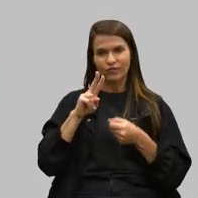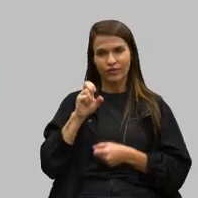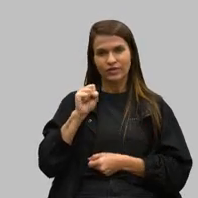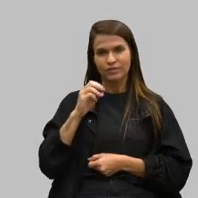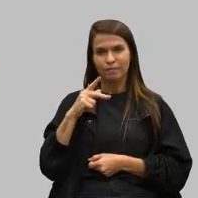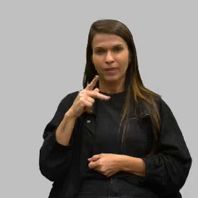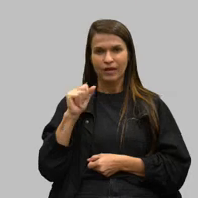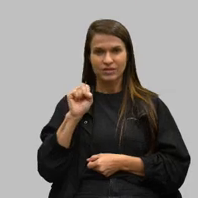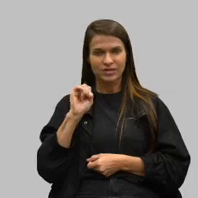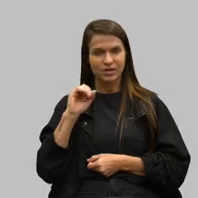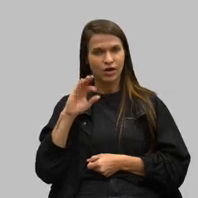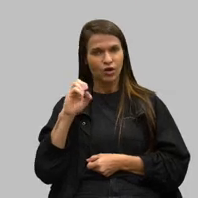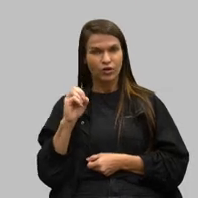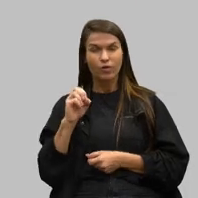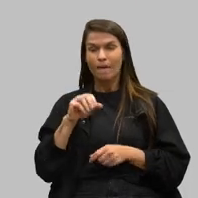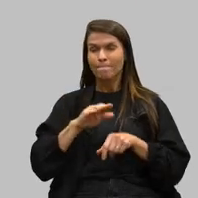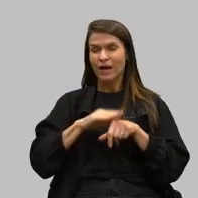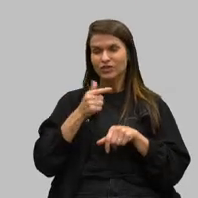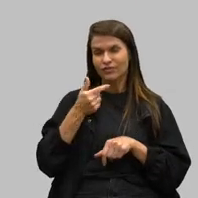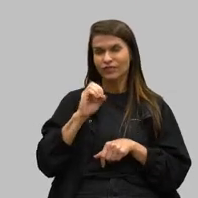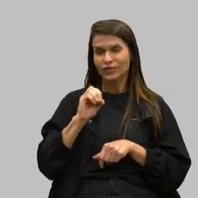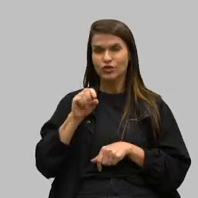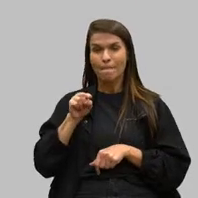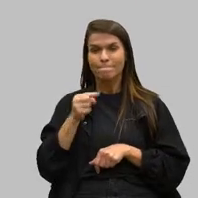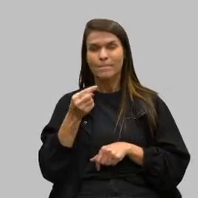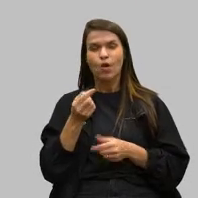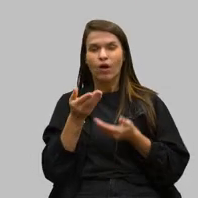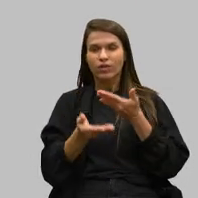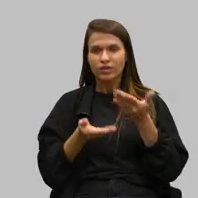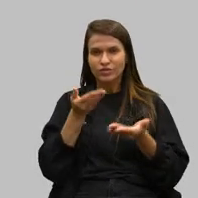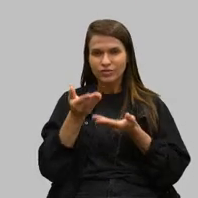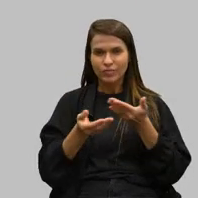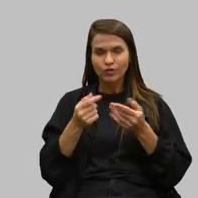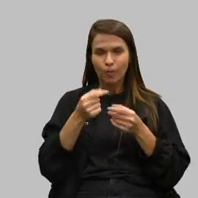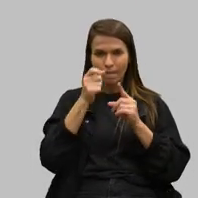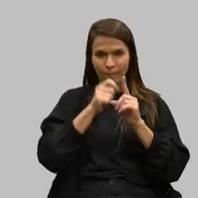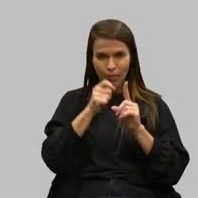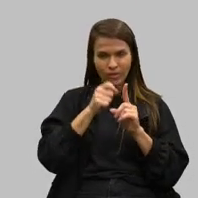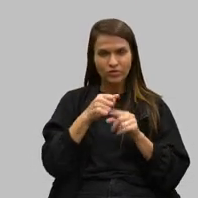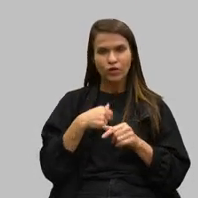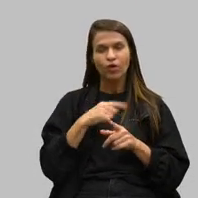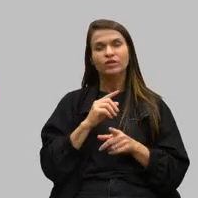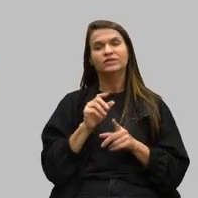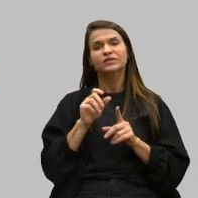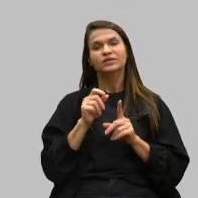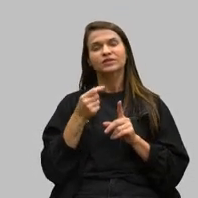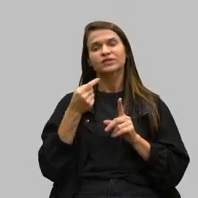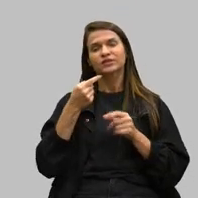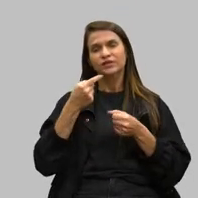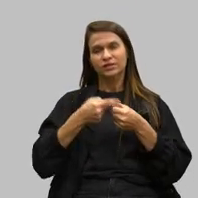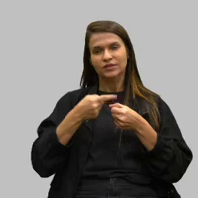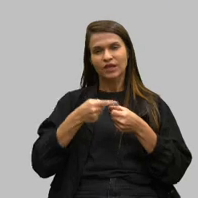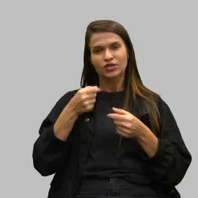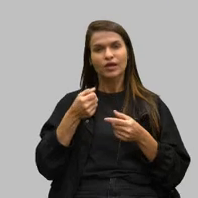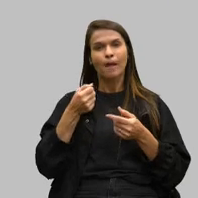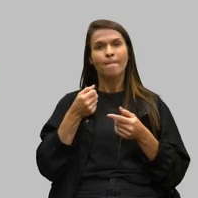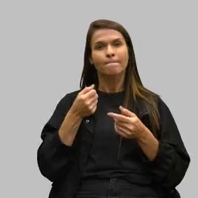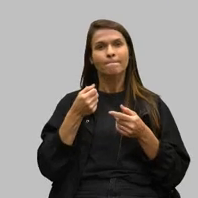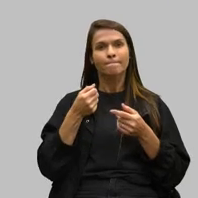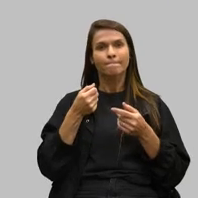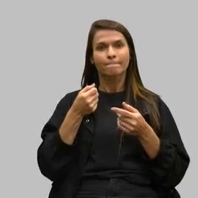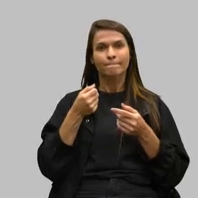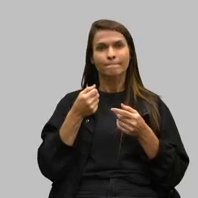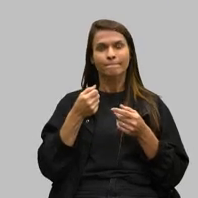São mais de 20 mil atendimentos por mês, sendo que nós atendemos nove cidades que são pactuadas. Já vou para o encerramento, Arlen.